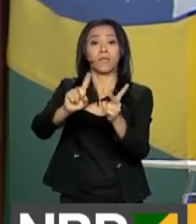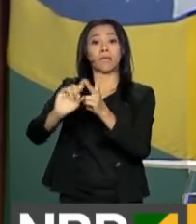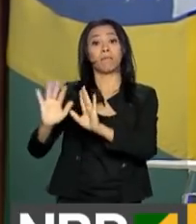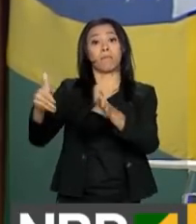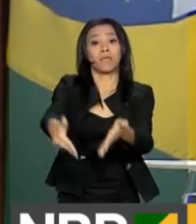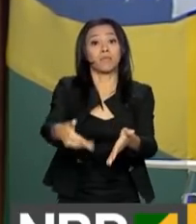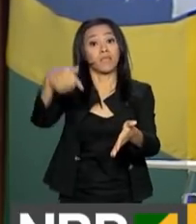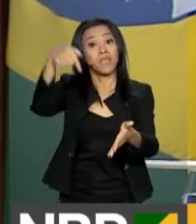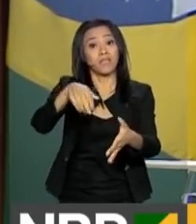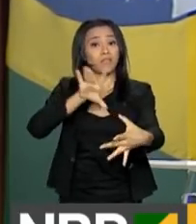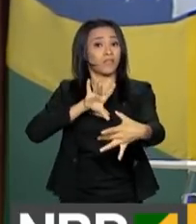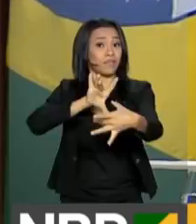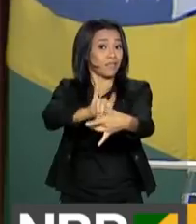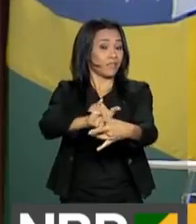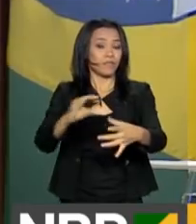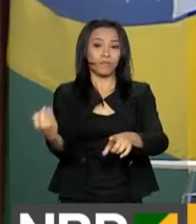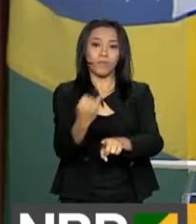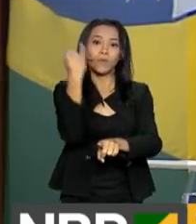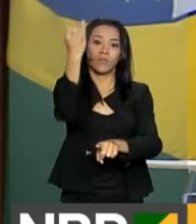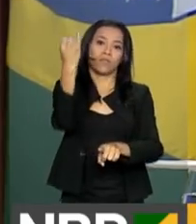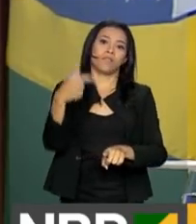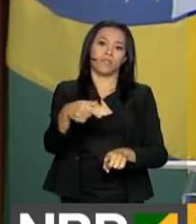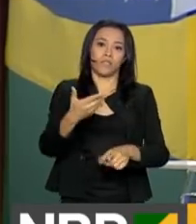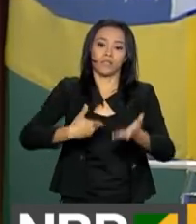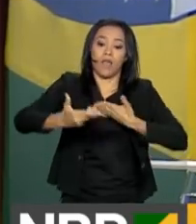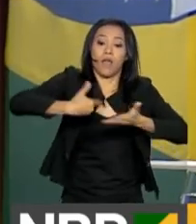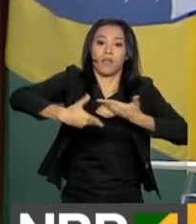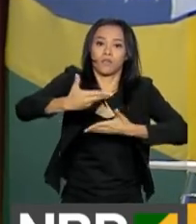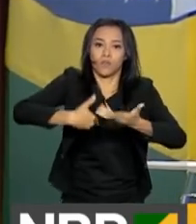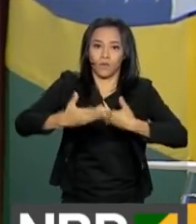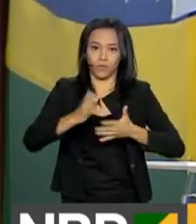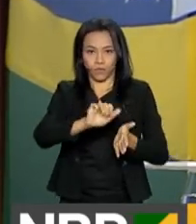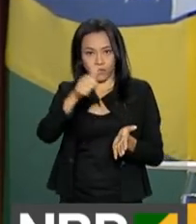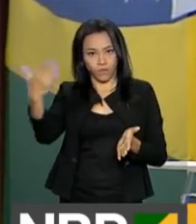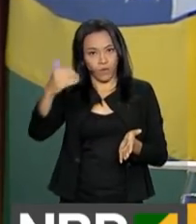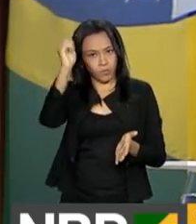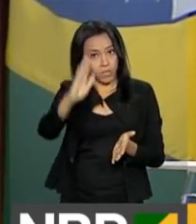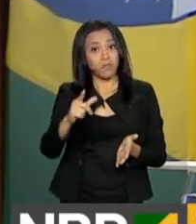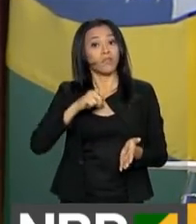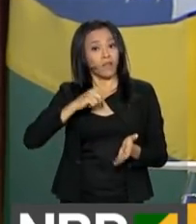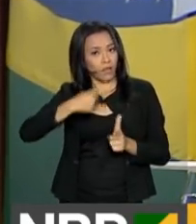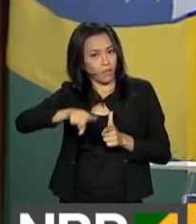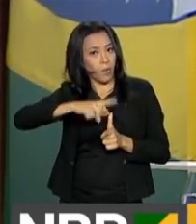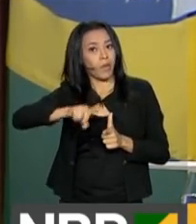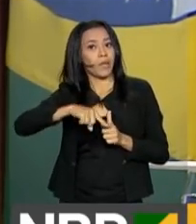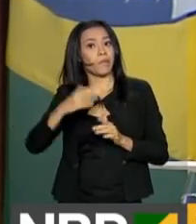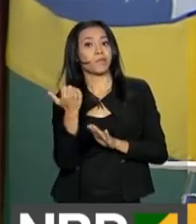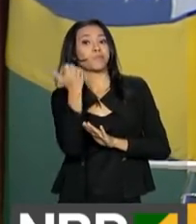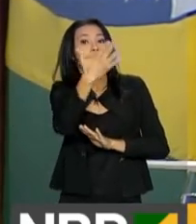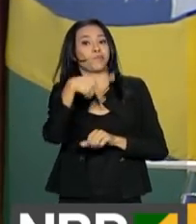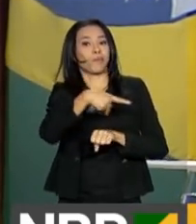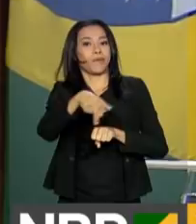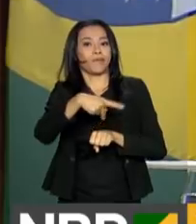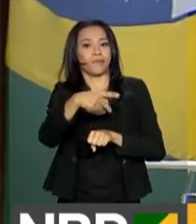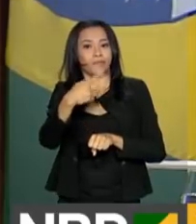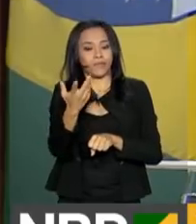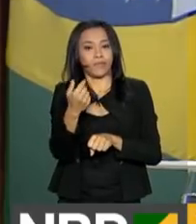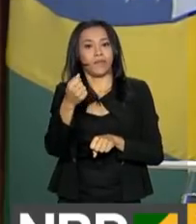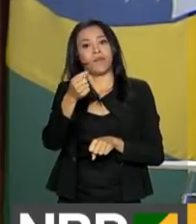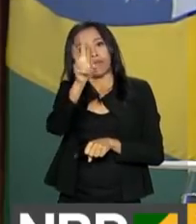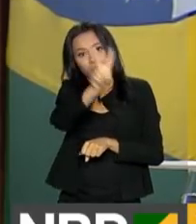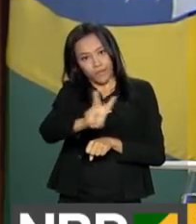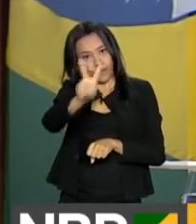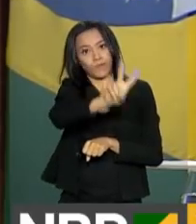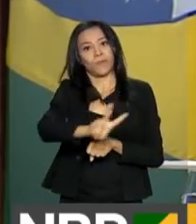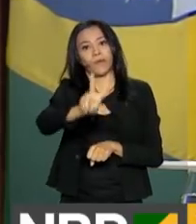relações exteriores e vocês são os senhores sabem que há problemas no país vizinho na venezuela nós temos uma